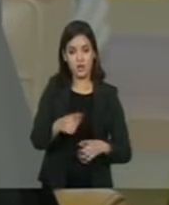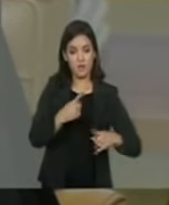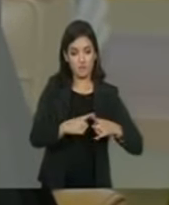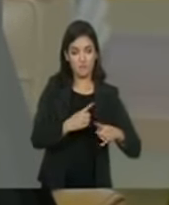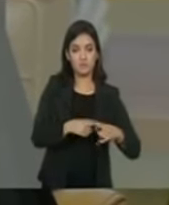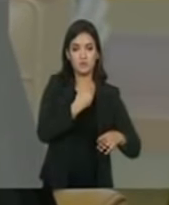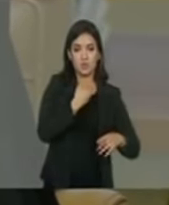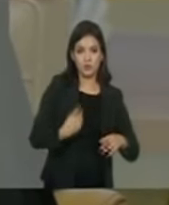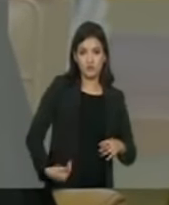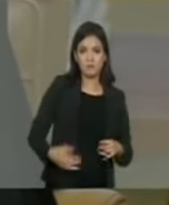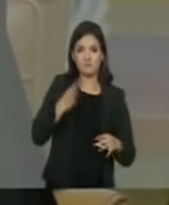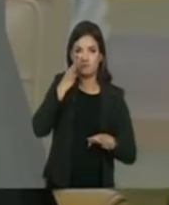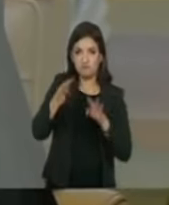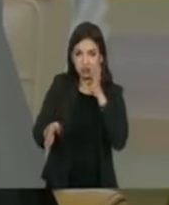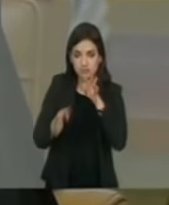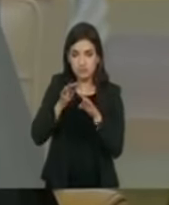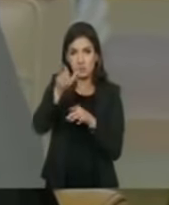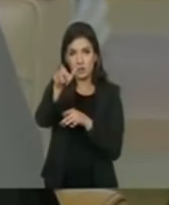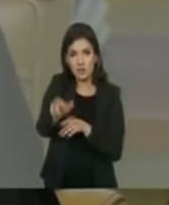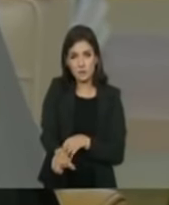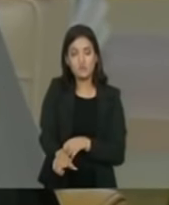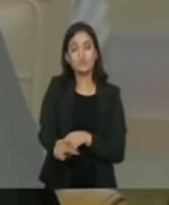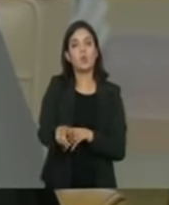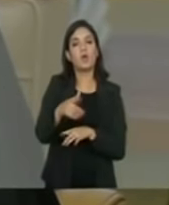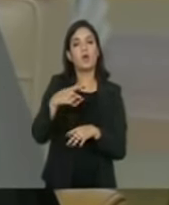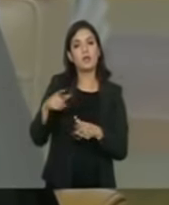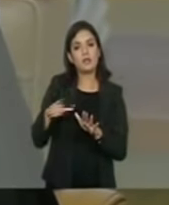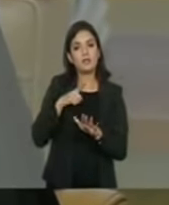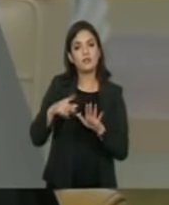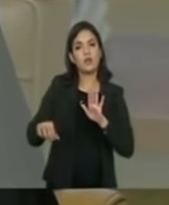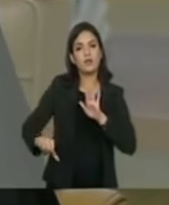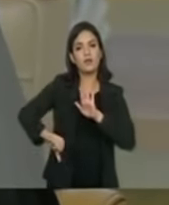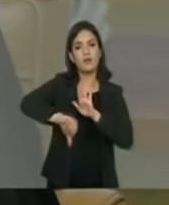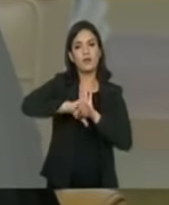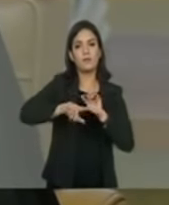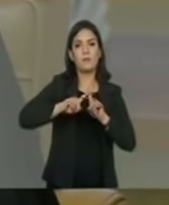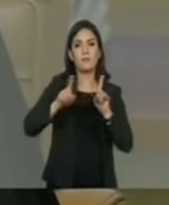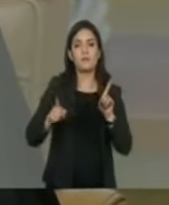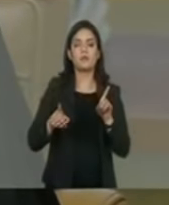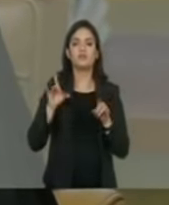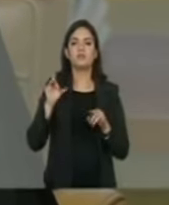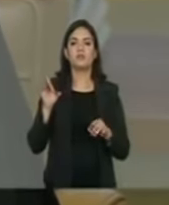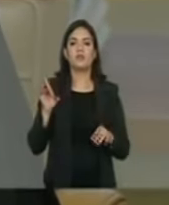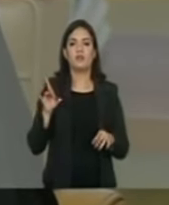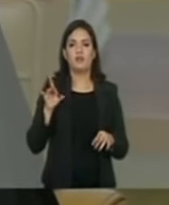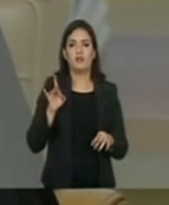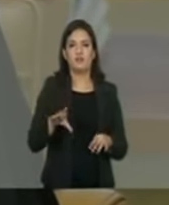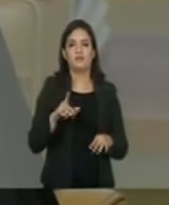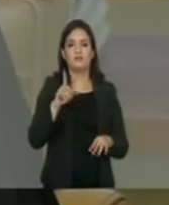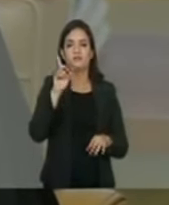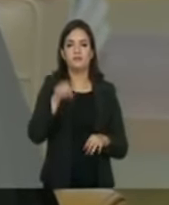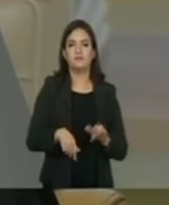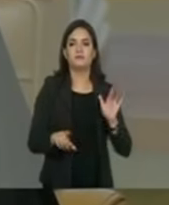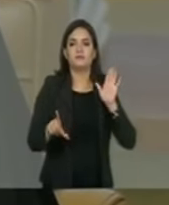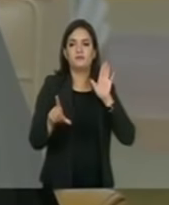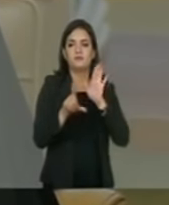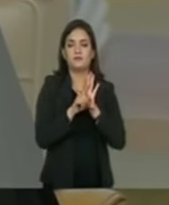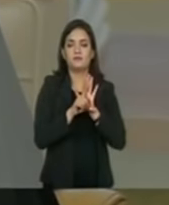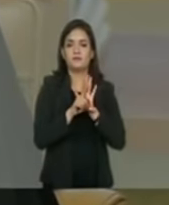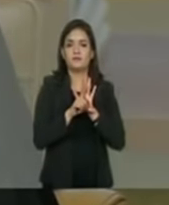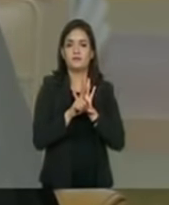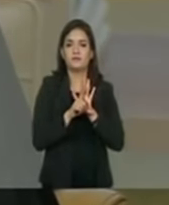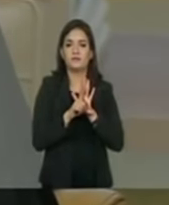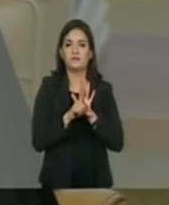atos de peso especial criminal já pratica sua mente se elegia e legítima dentro de um círculo